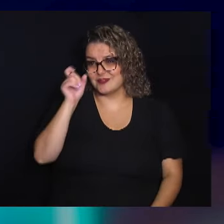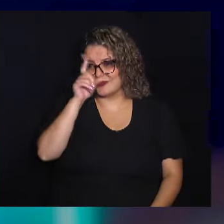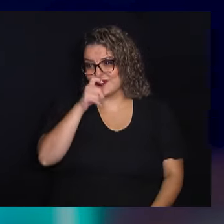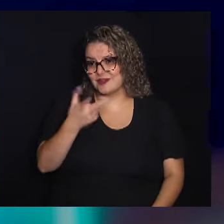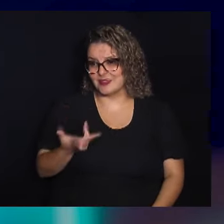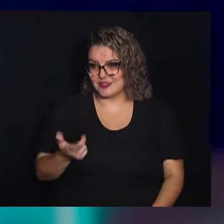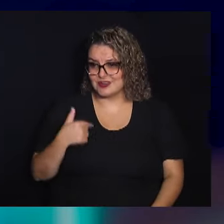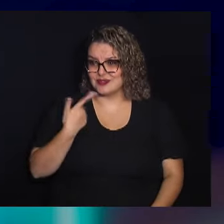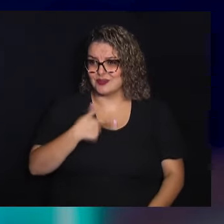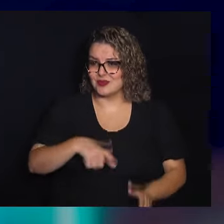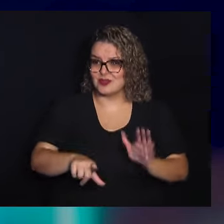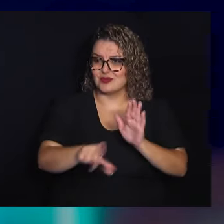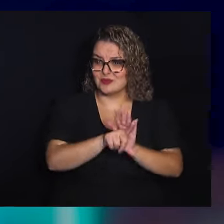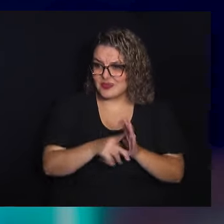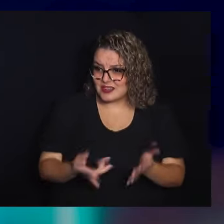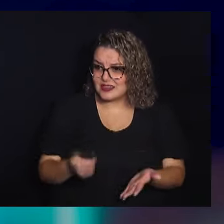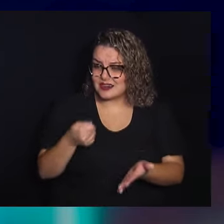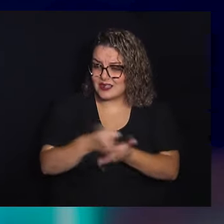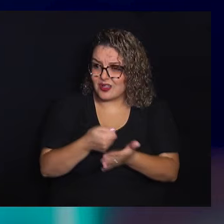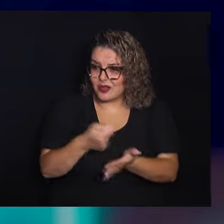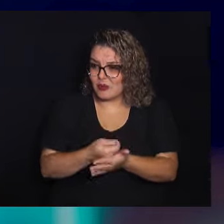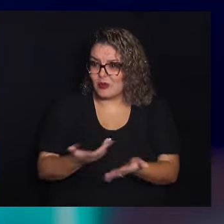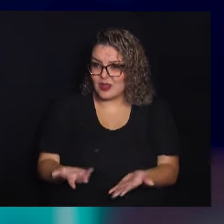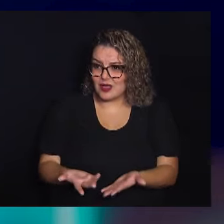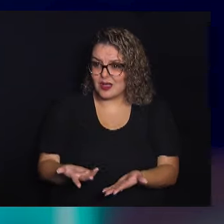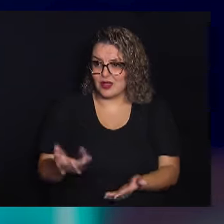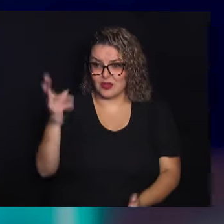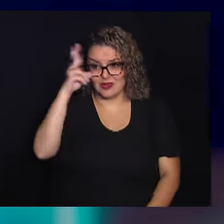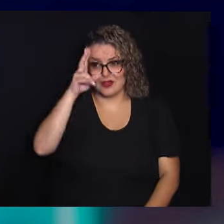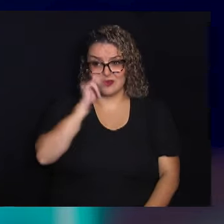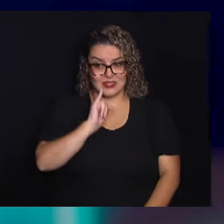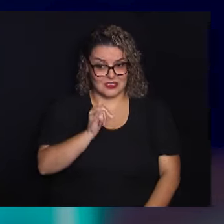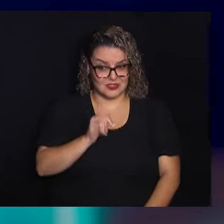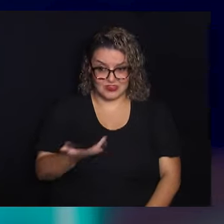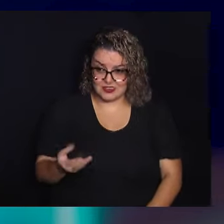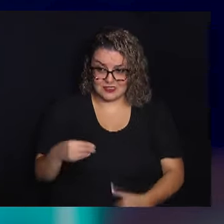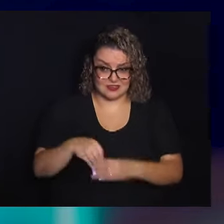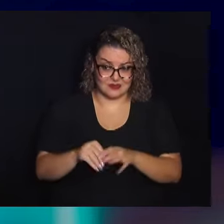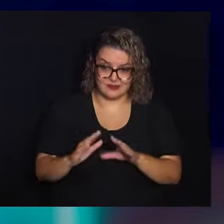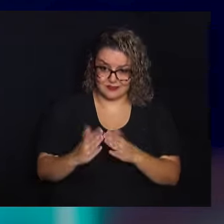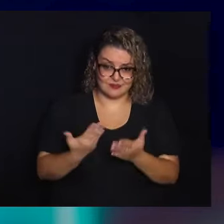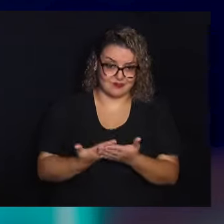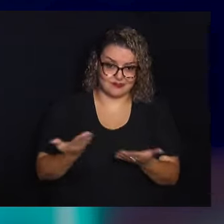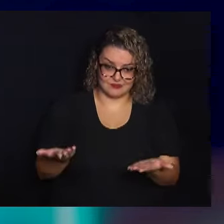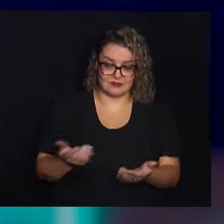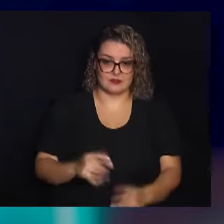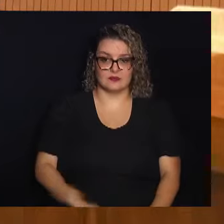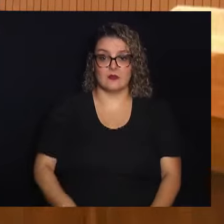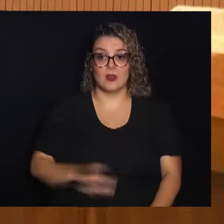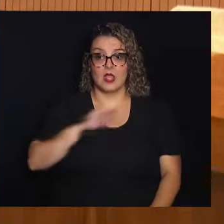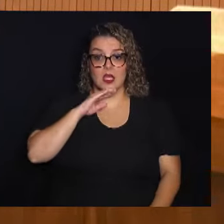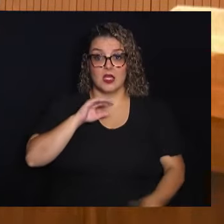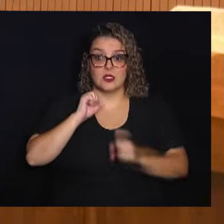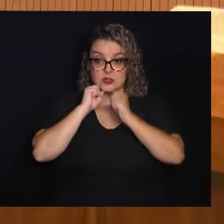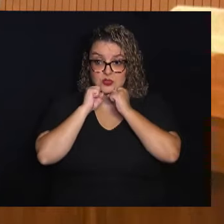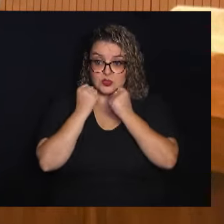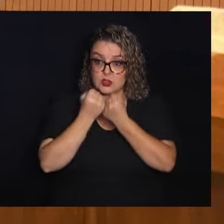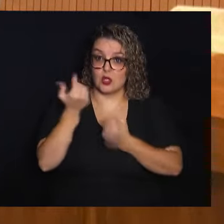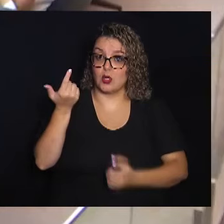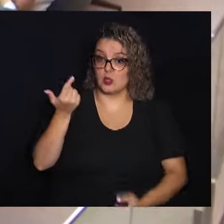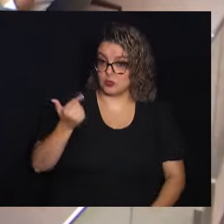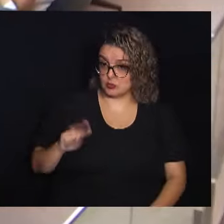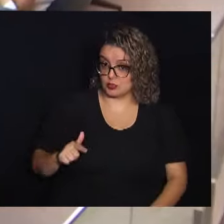trágico que a gente precise de uma lei que nos obrigue a contar essa história nas escolas né à tarde o